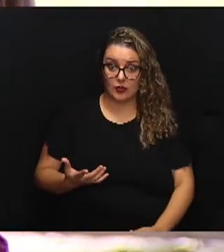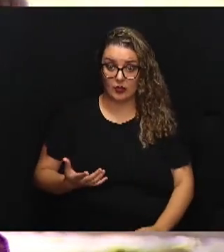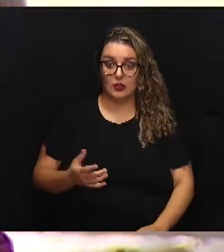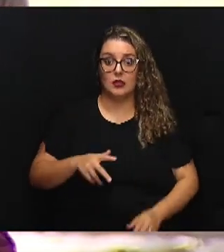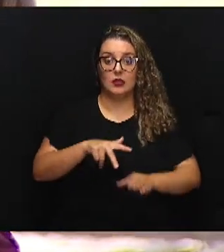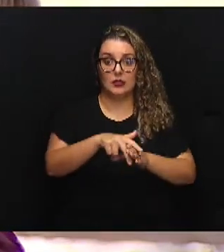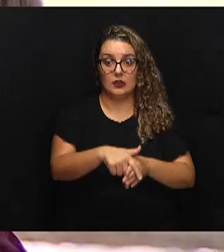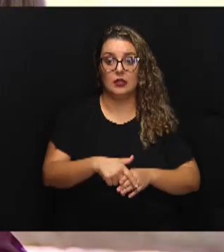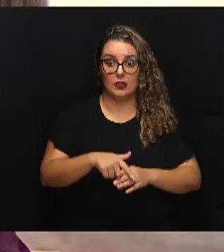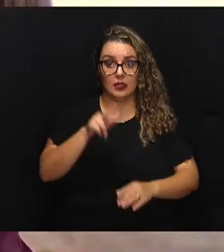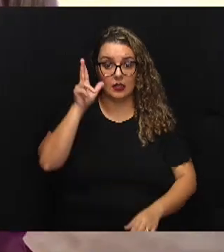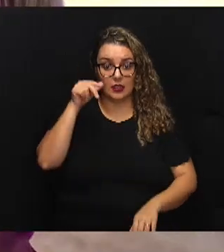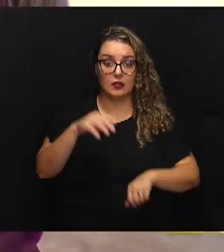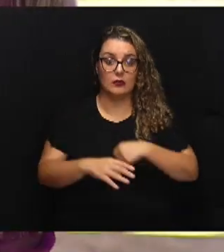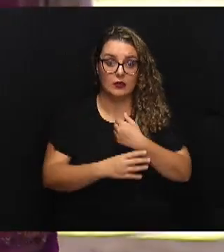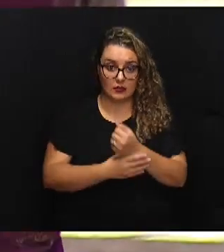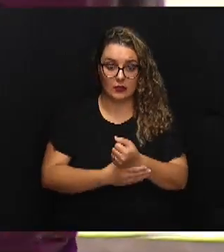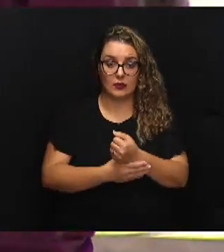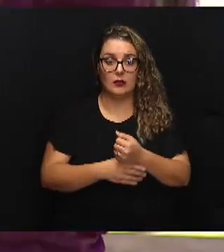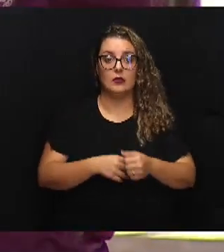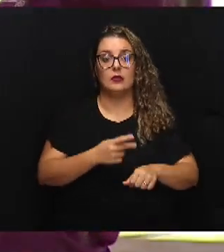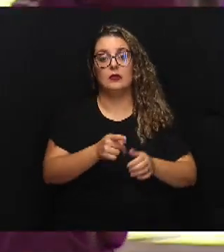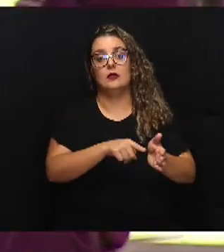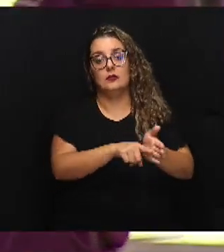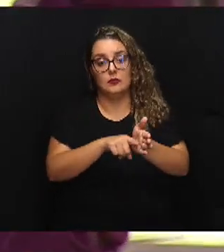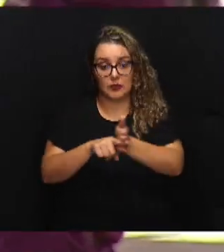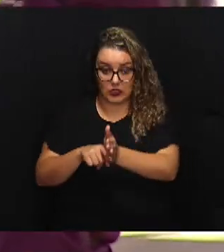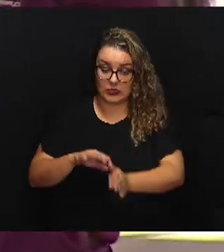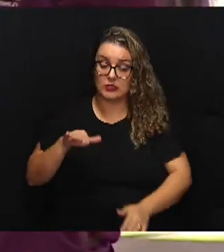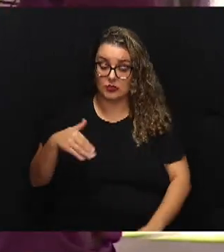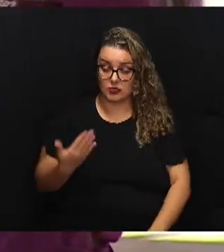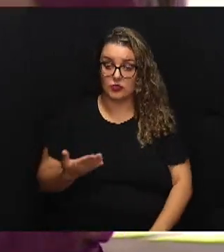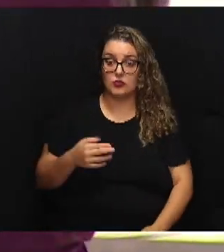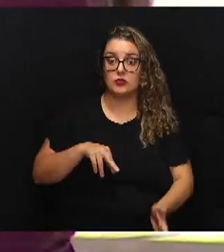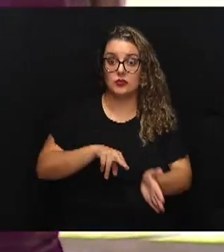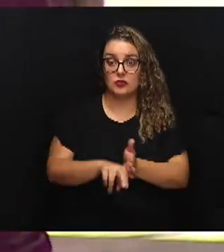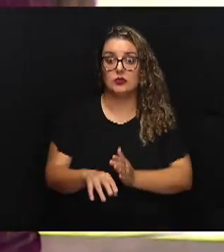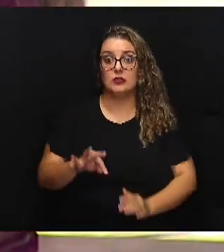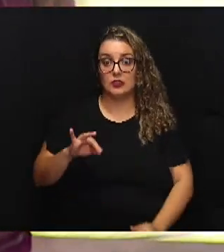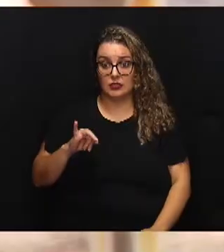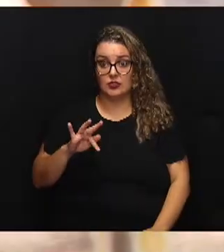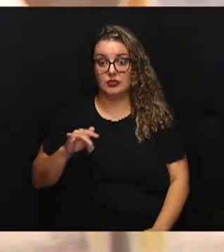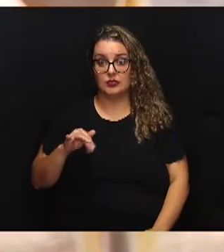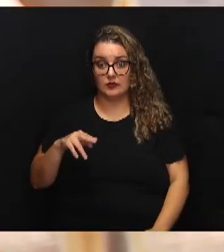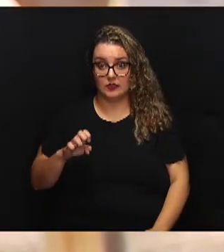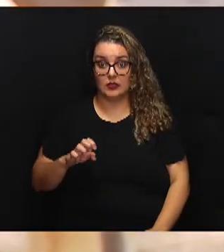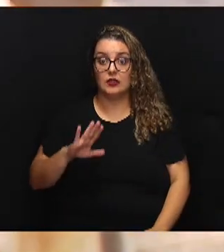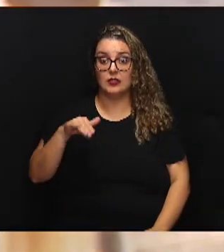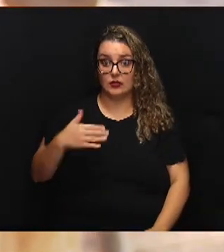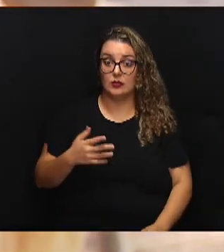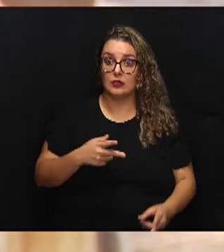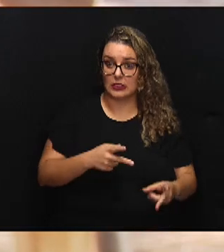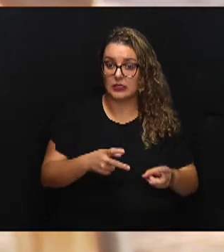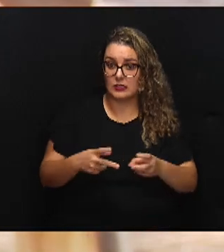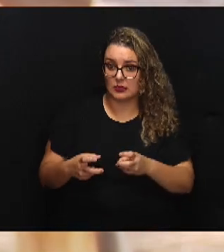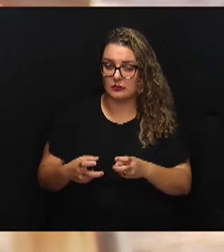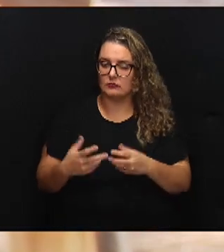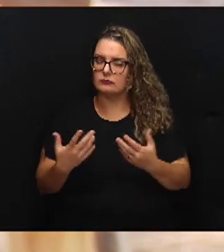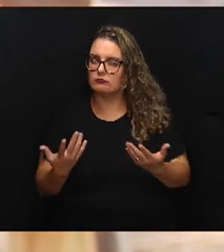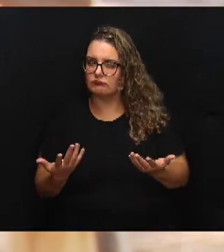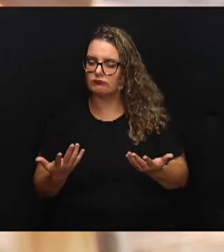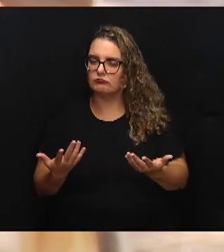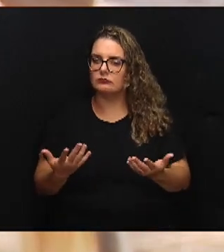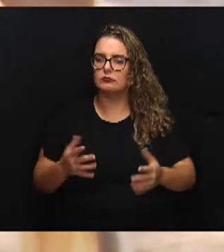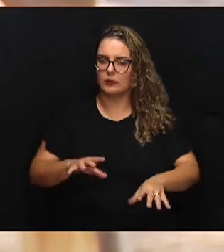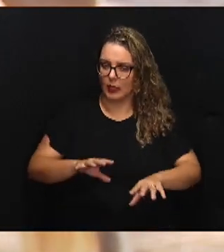ecoterapia, o trabalho em si, andei fazendo pesquisas, quando veio o diagnóstico da Tiffany. E quando a gente percebeu uma certa